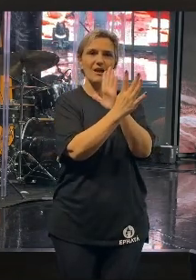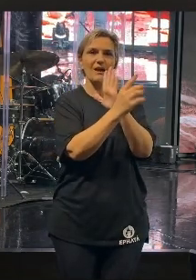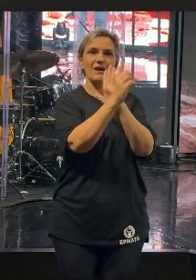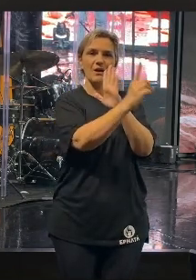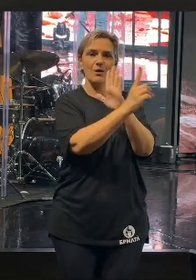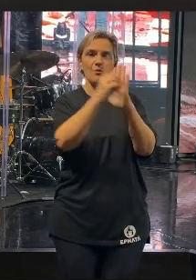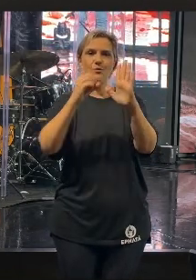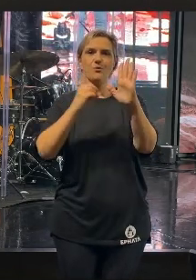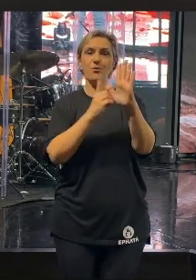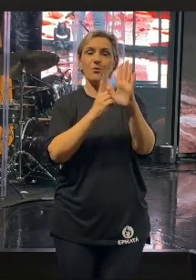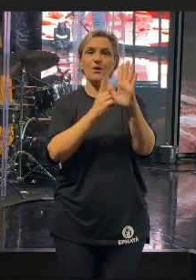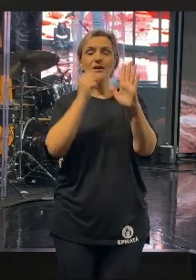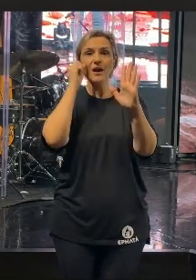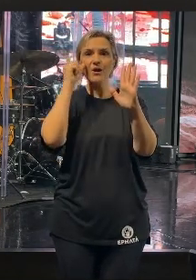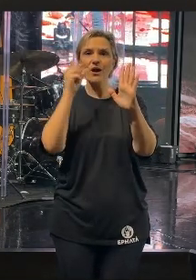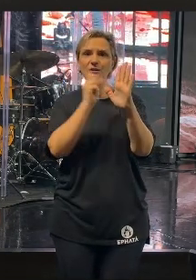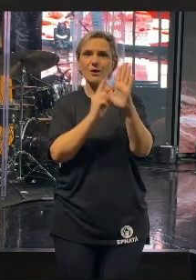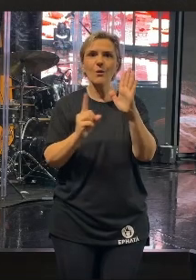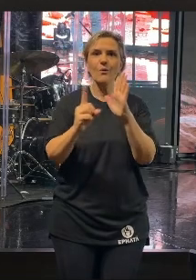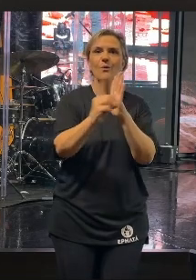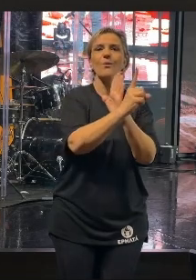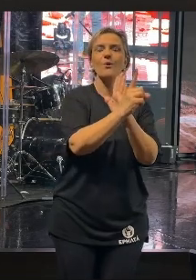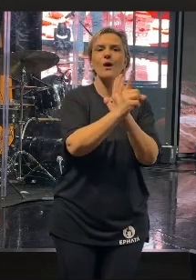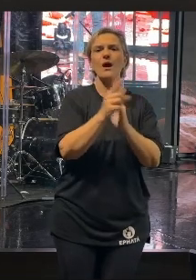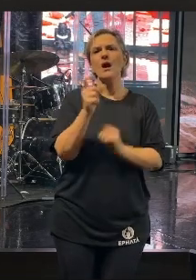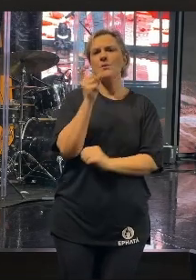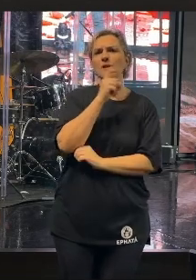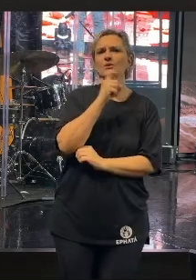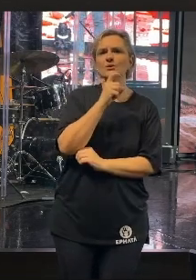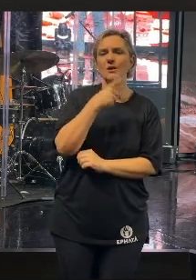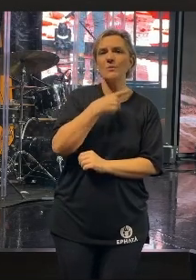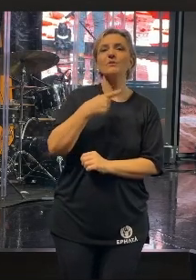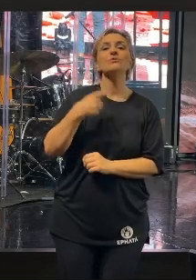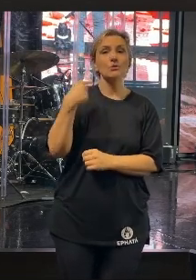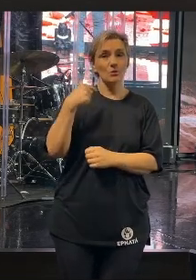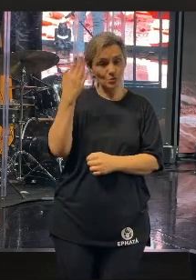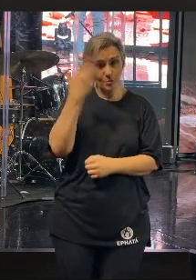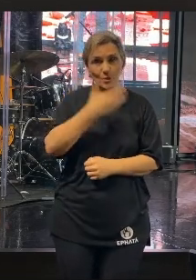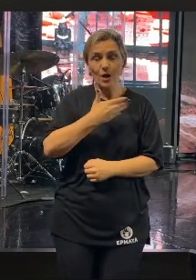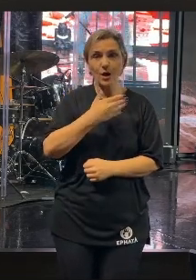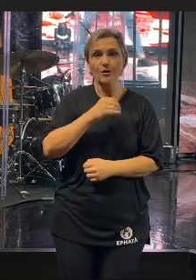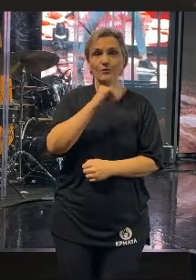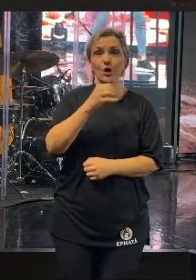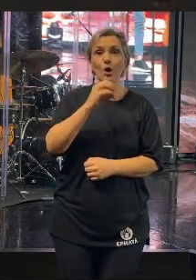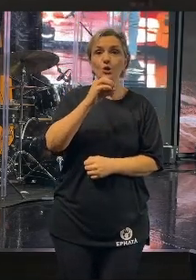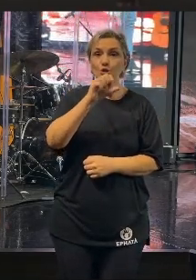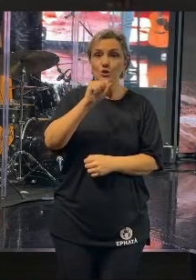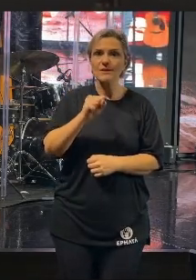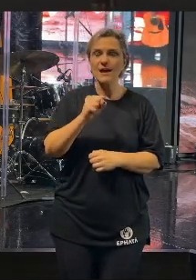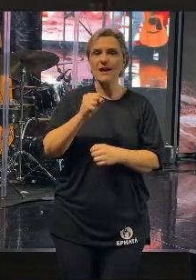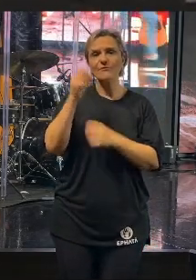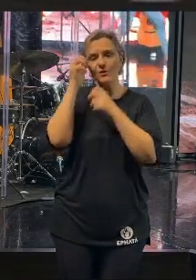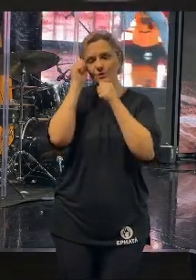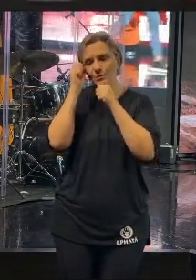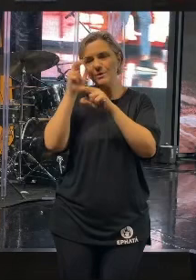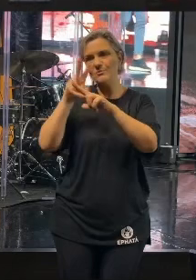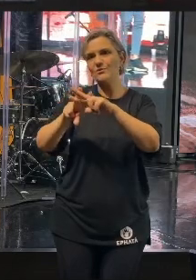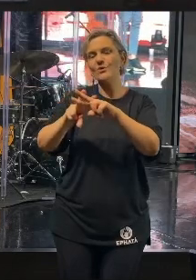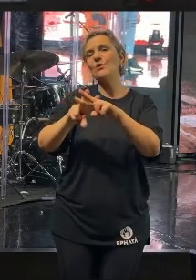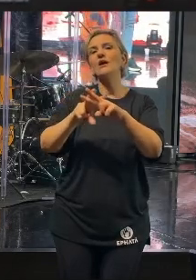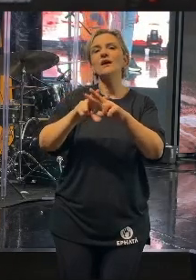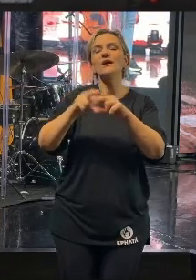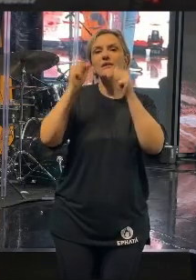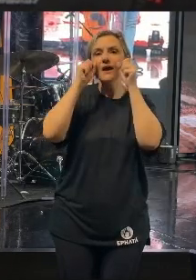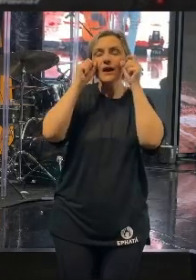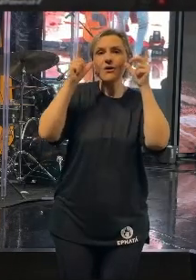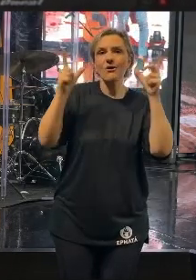primeiro. Mentira, pastor, me prova. Eu te provo, José. vai dormir como prisioneiro, acorda como